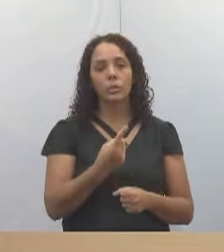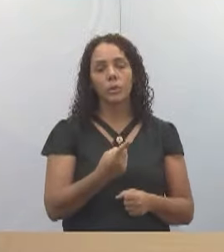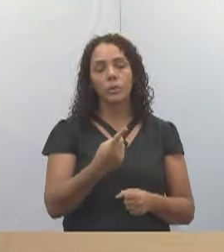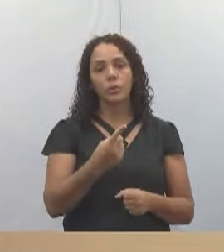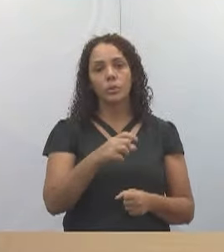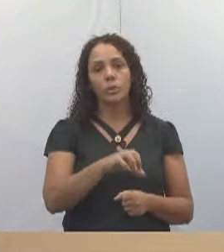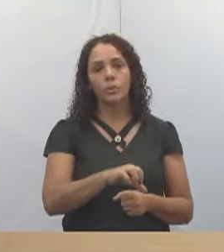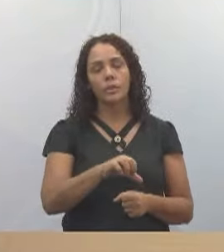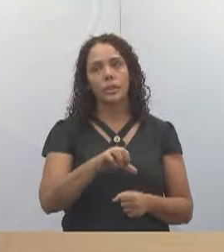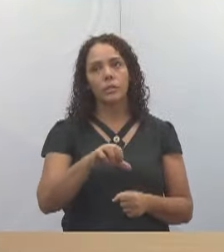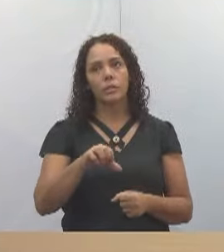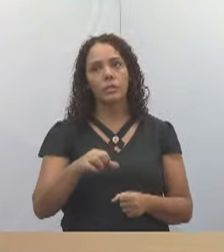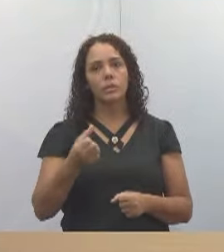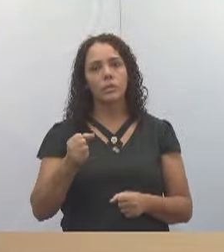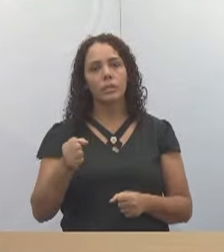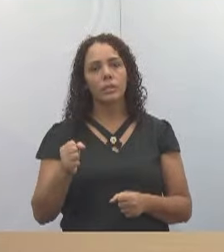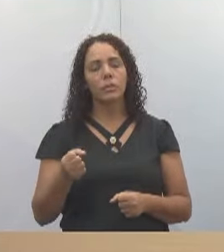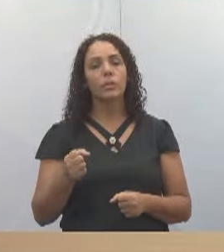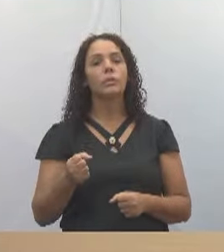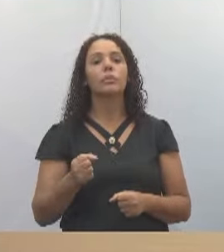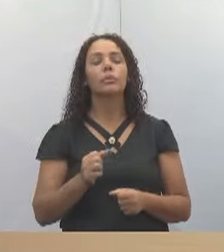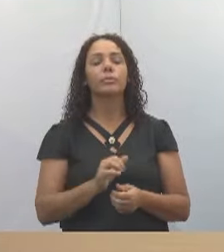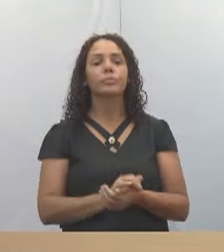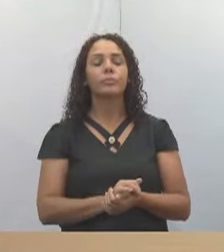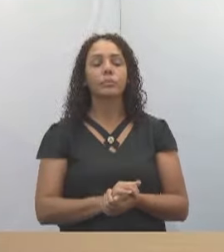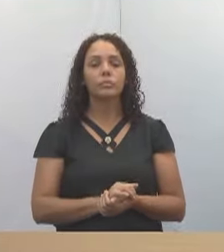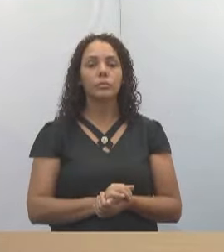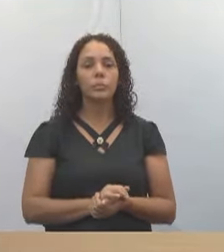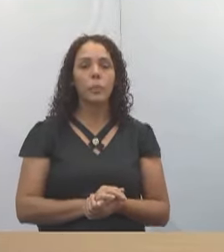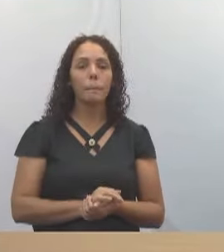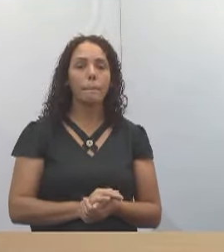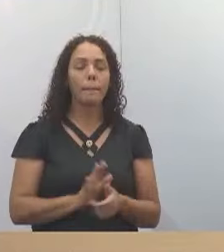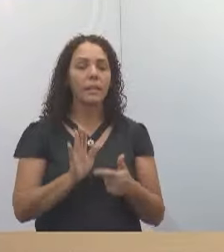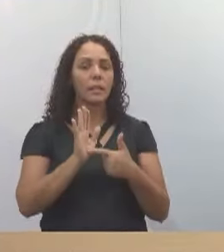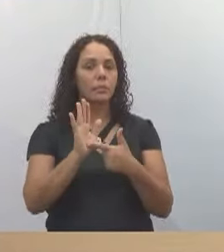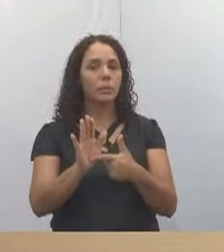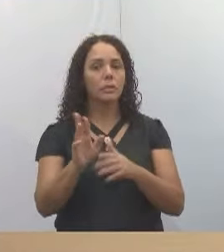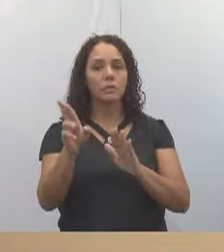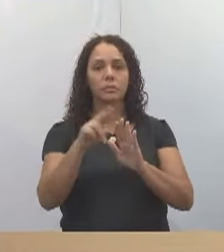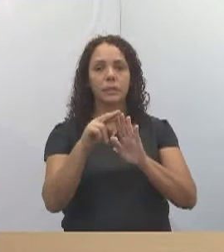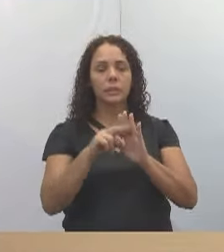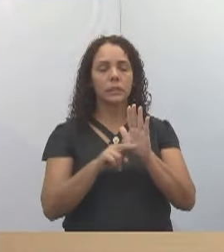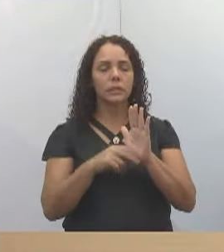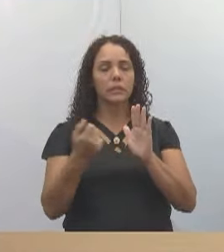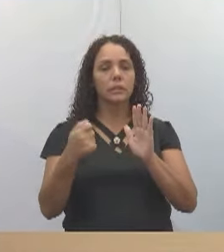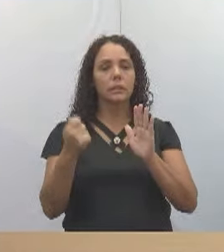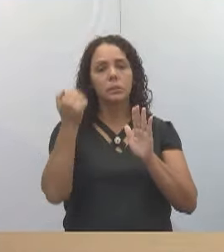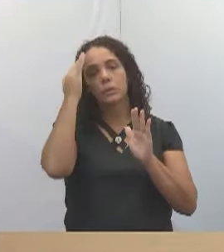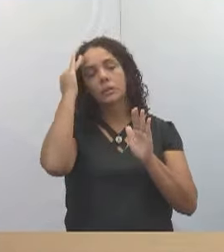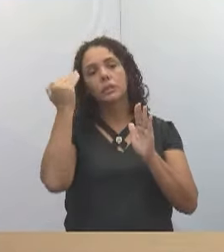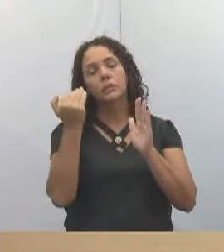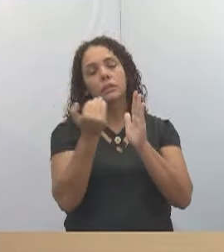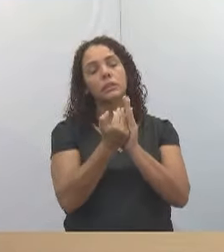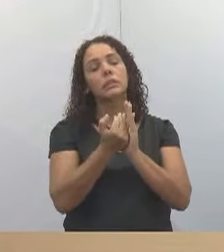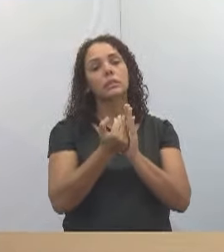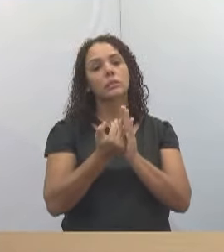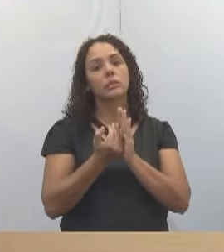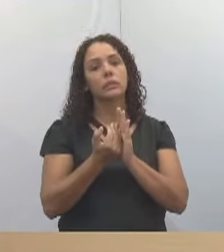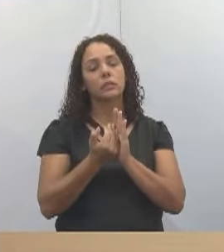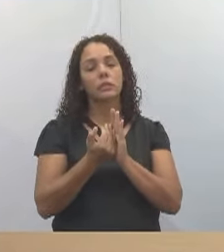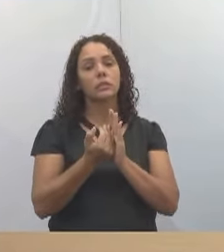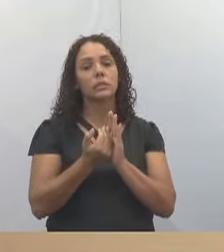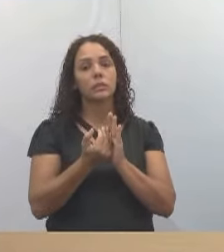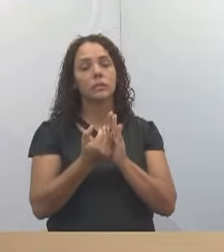disciplinam a competência dos entes de federação e os conteúdos da lei, cuja função é dar